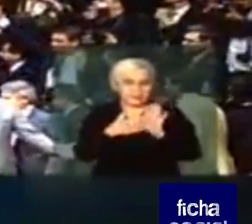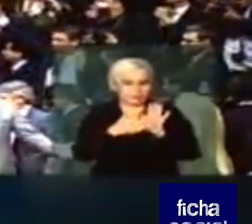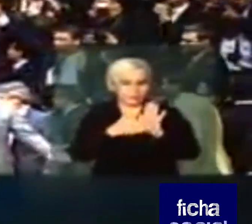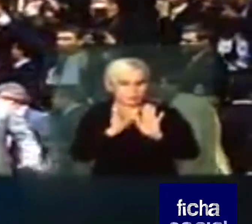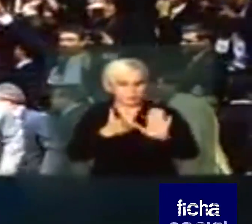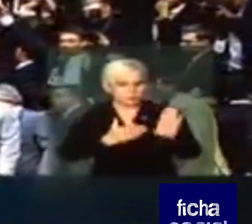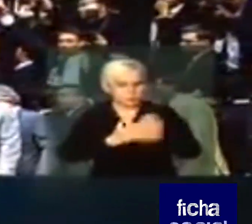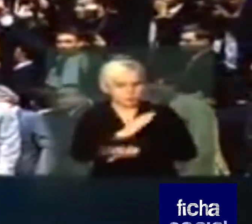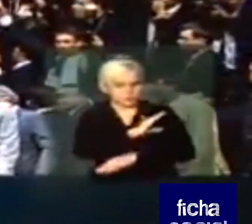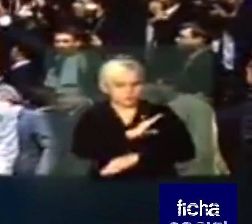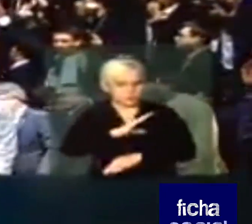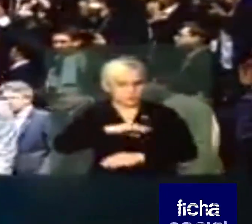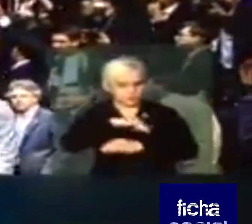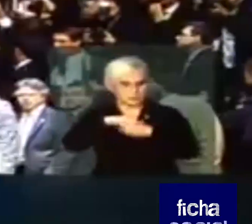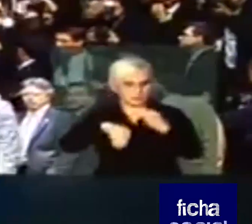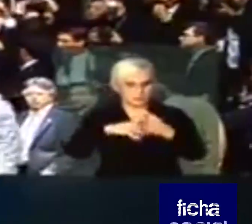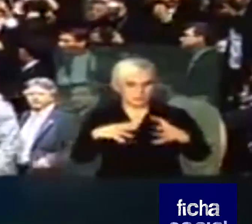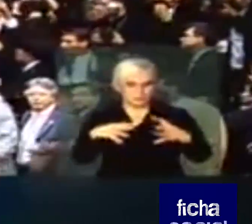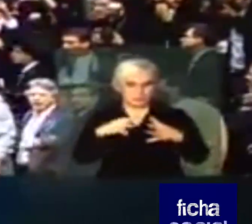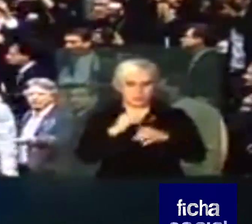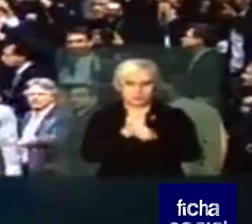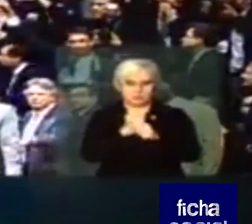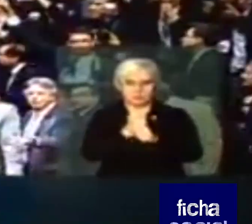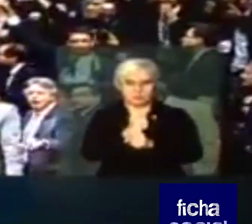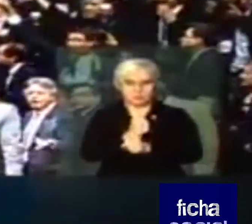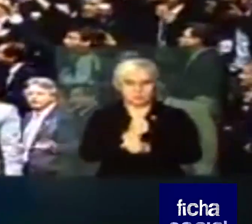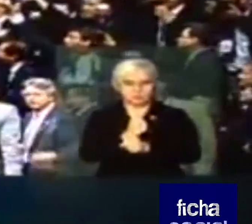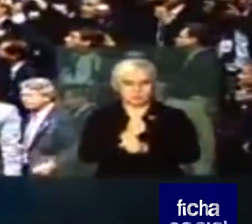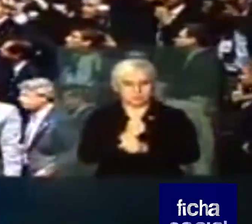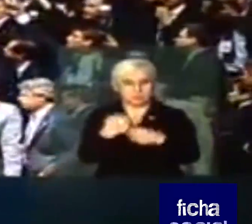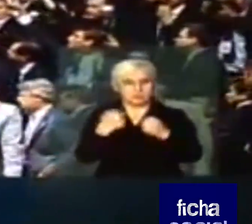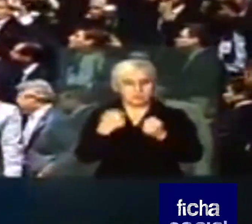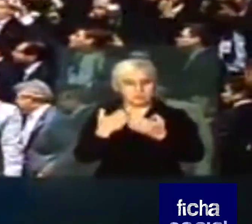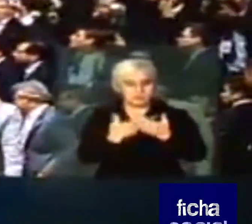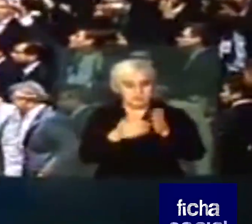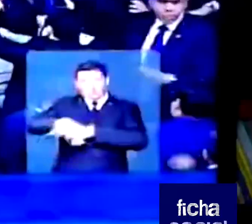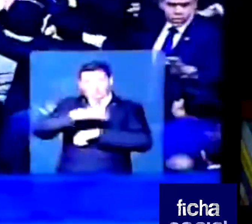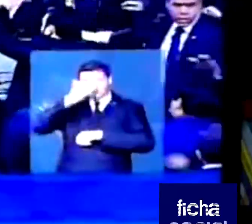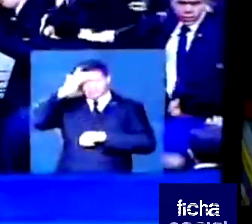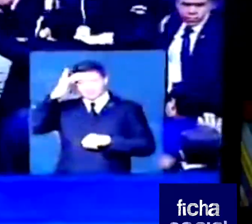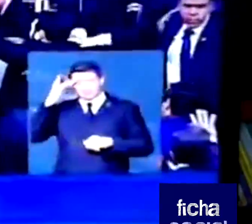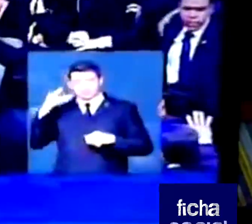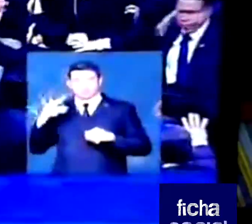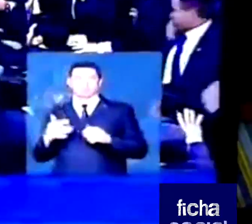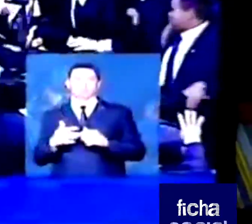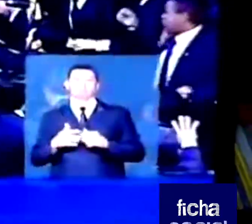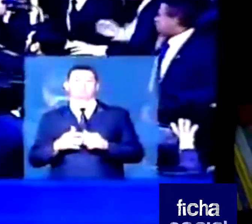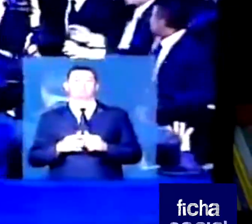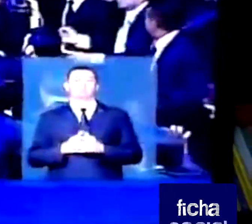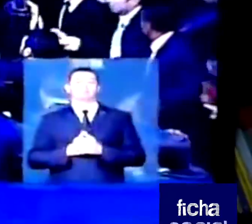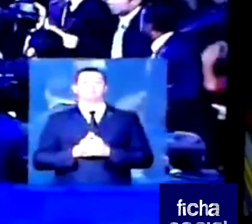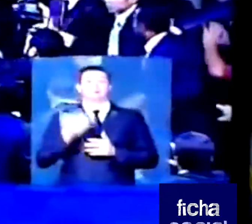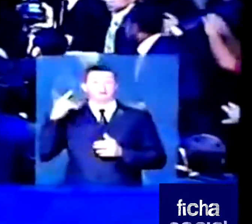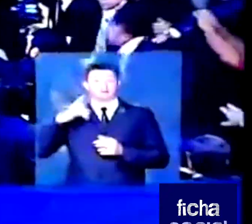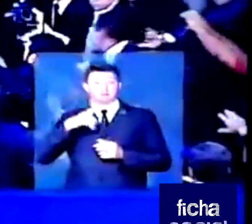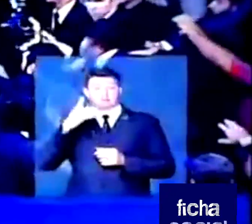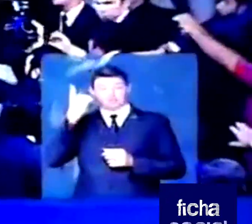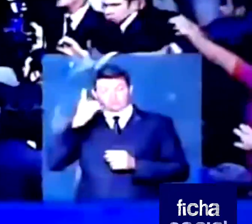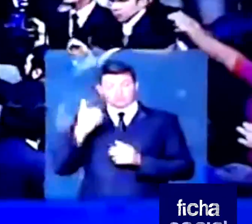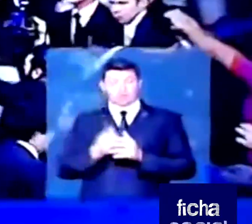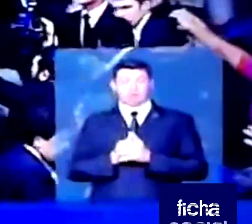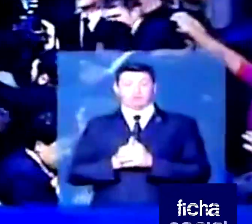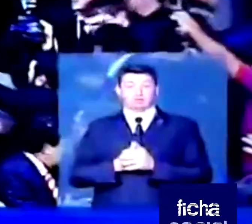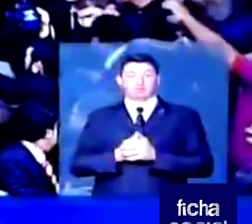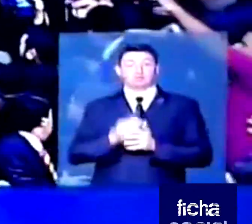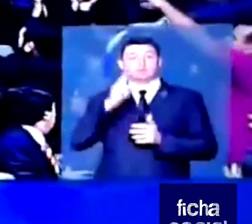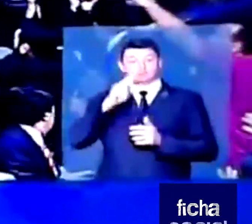já foi aprovada na Comissão Mista de Orçamento, precisa ainda ser analisada pelo plenário. Manifestantes bem no local que se localizavam os